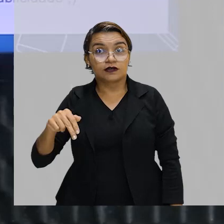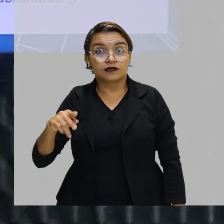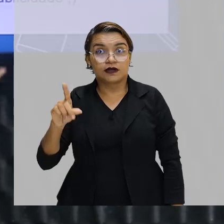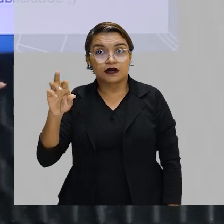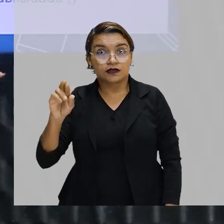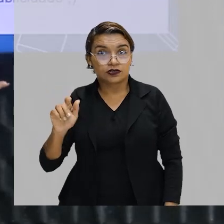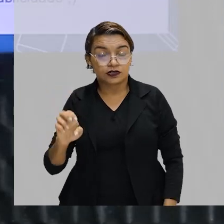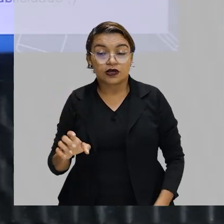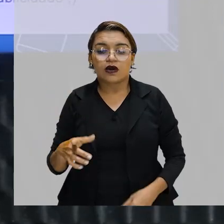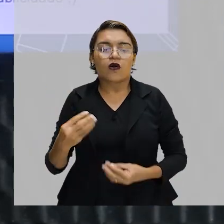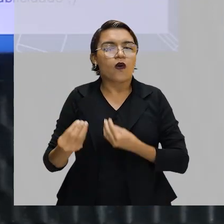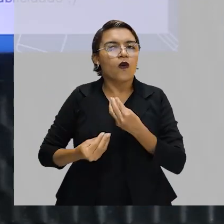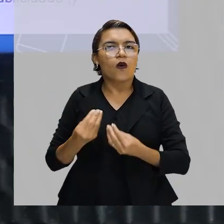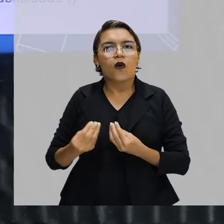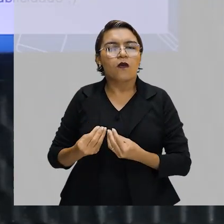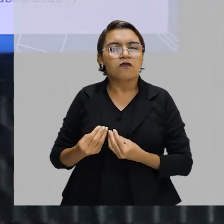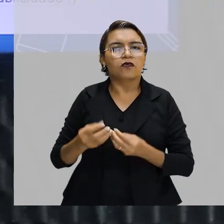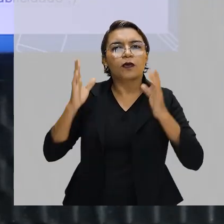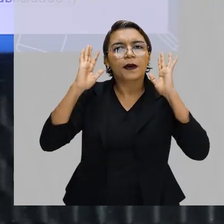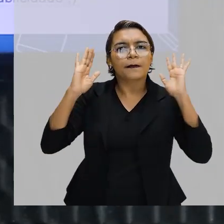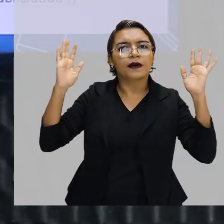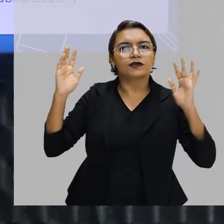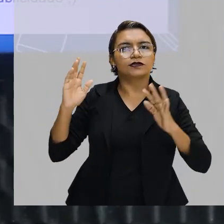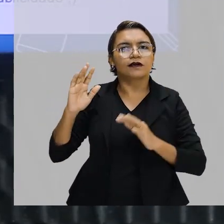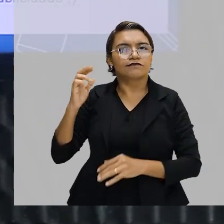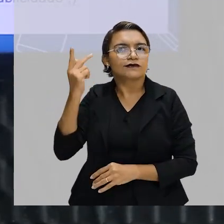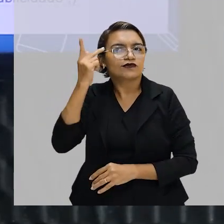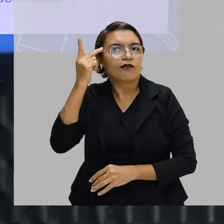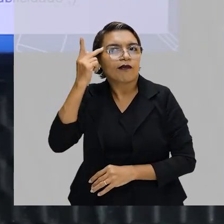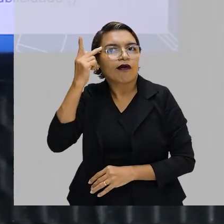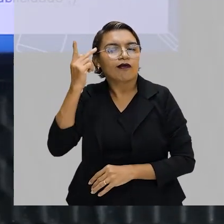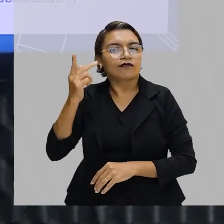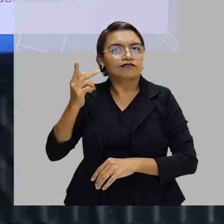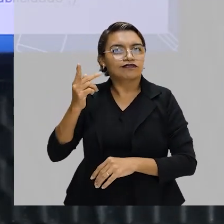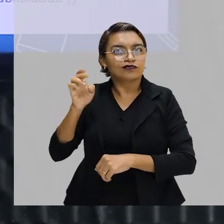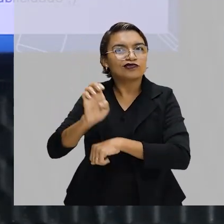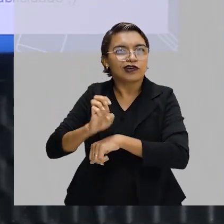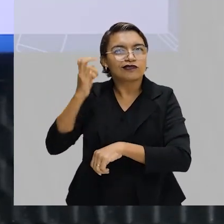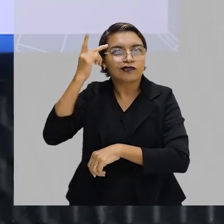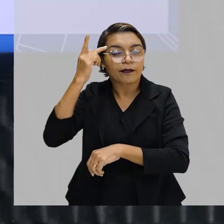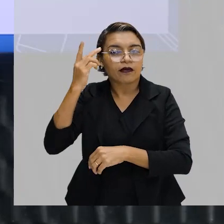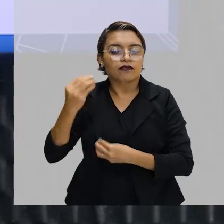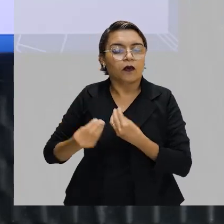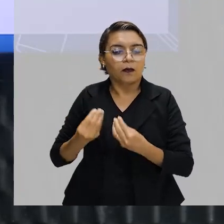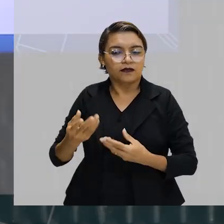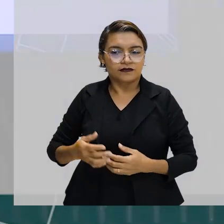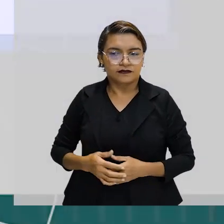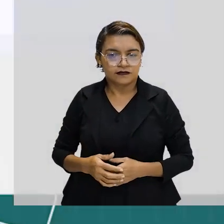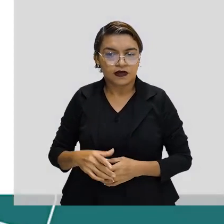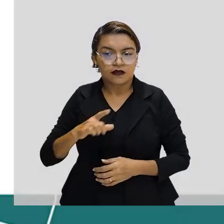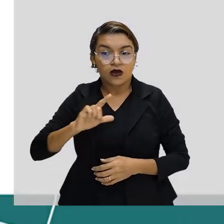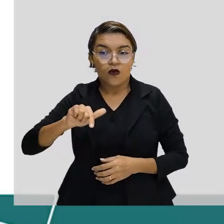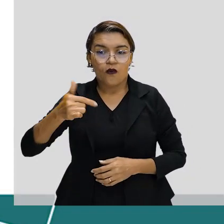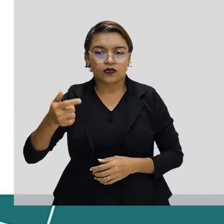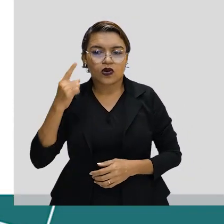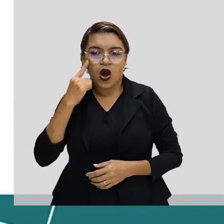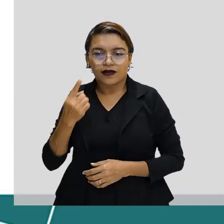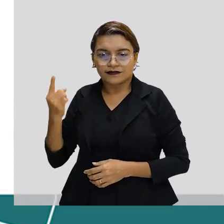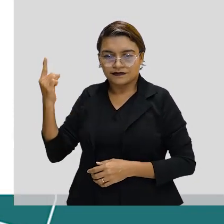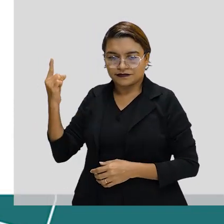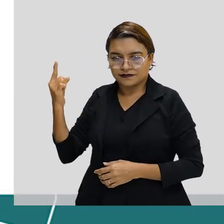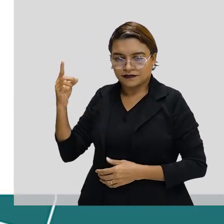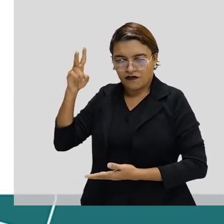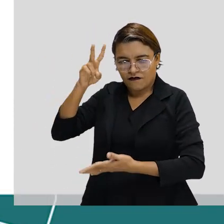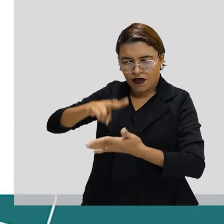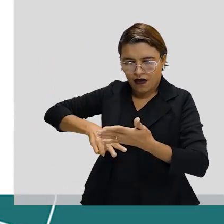anos depois como estaria a cidade de São Paulo, hein? Mas ele já previa aqui nesse poema. A gente tem outro, olha só, olha aí, isso